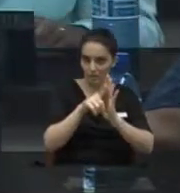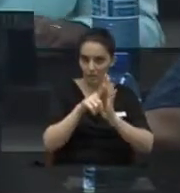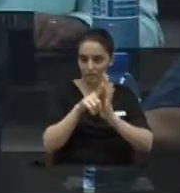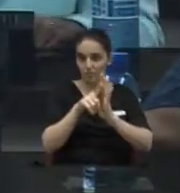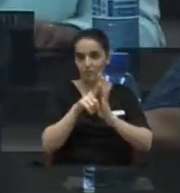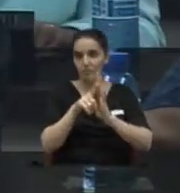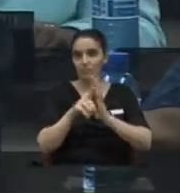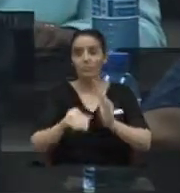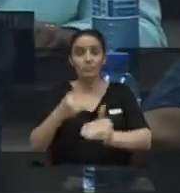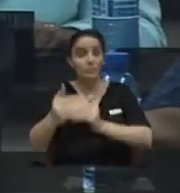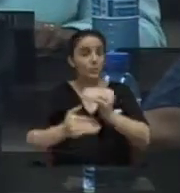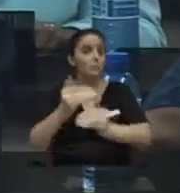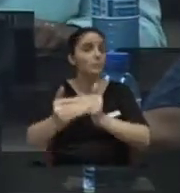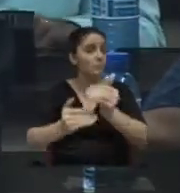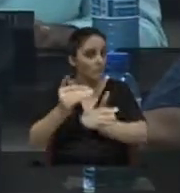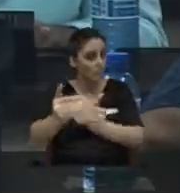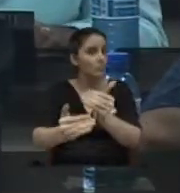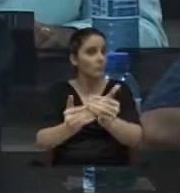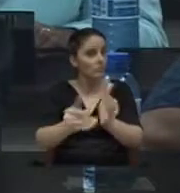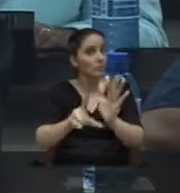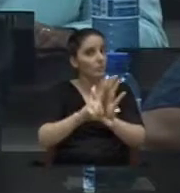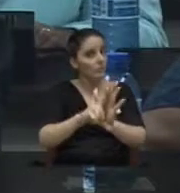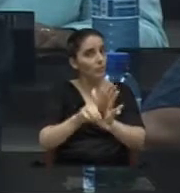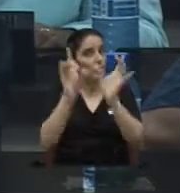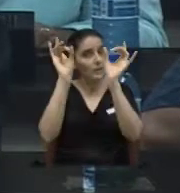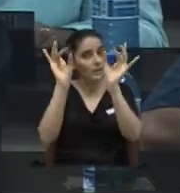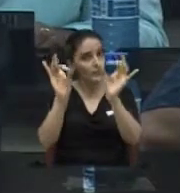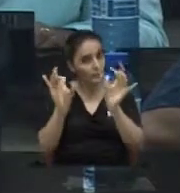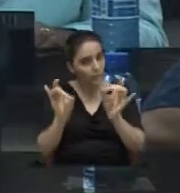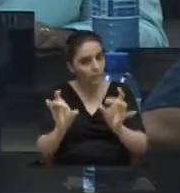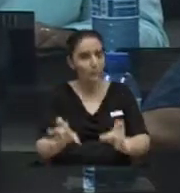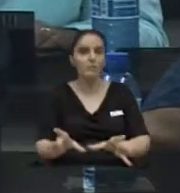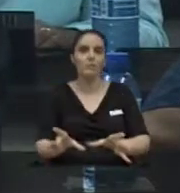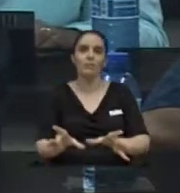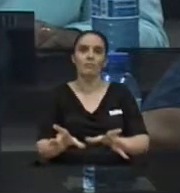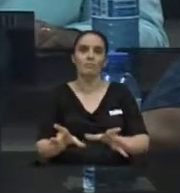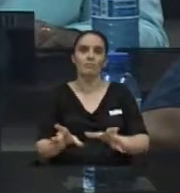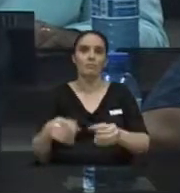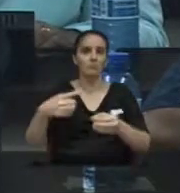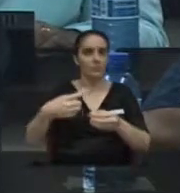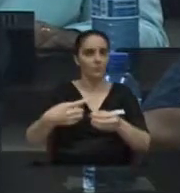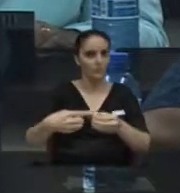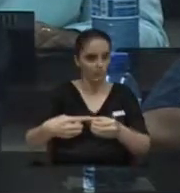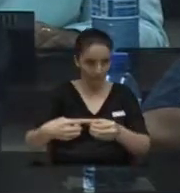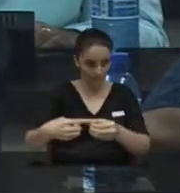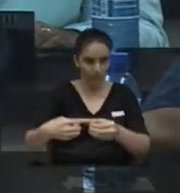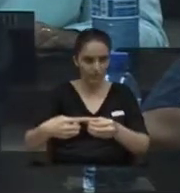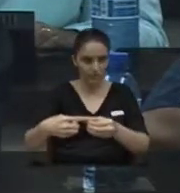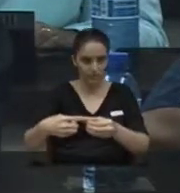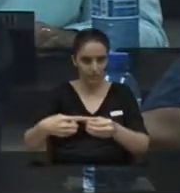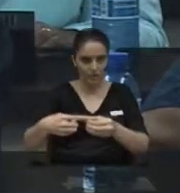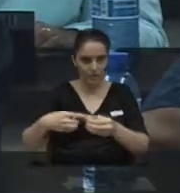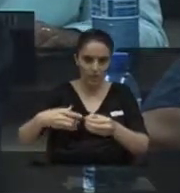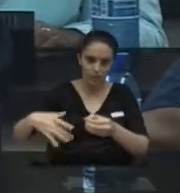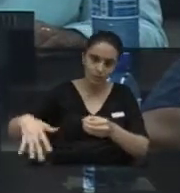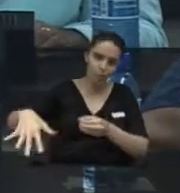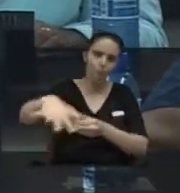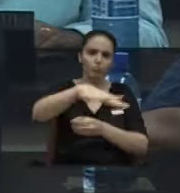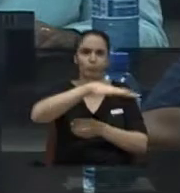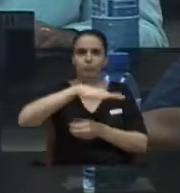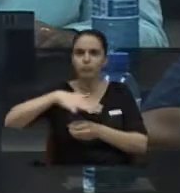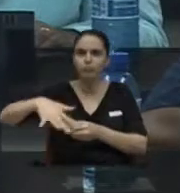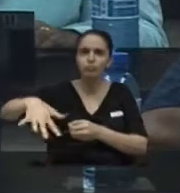que continue tendo uma legislação específica, sendo um dos municípios de todo o país, de